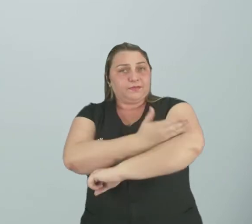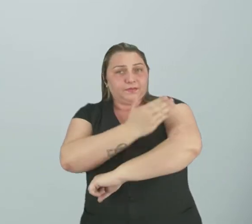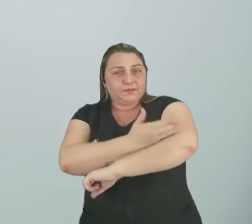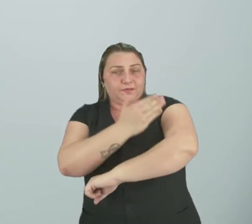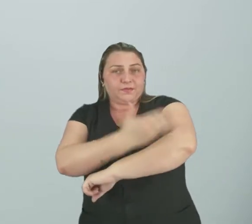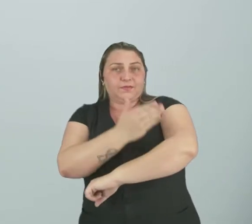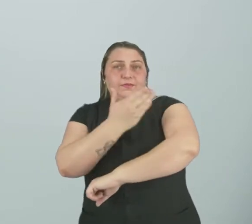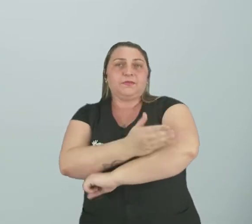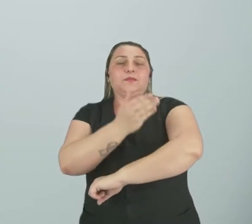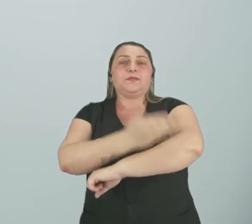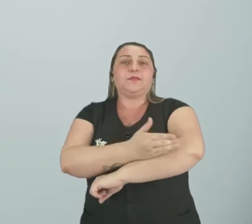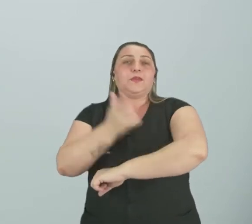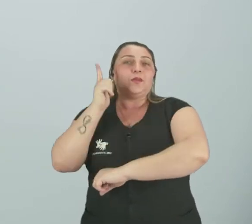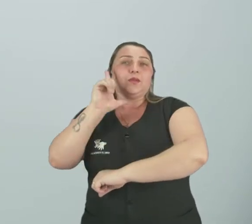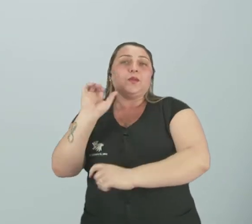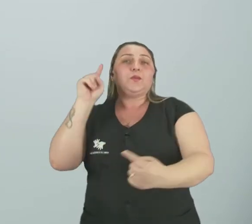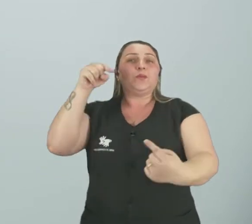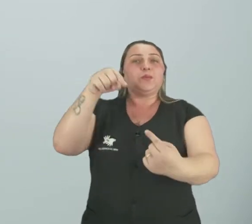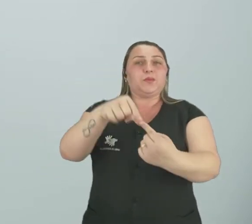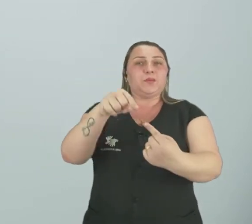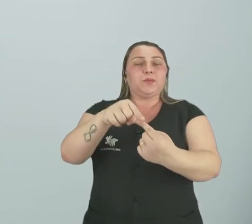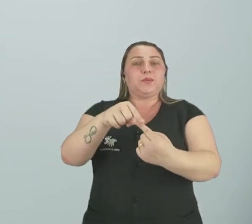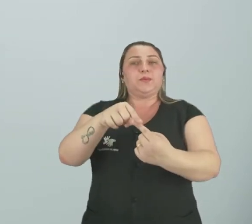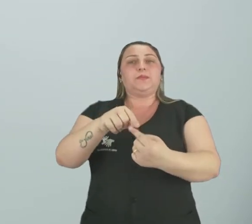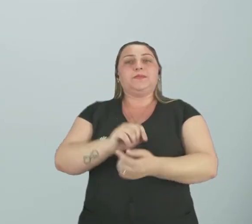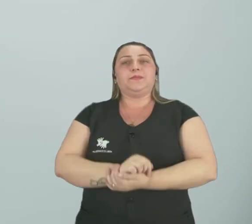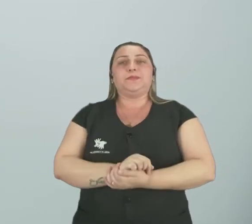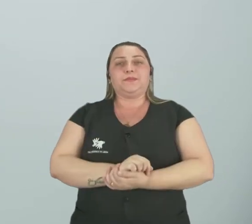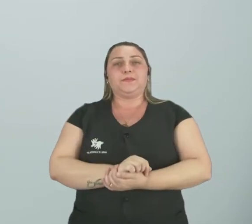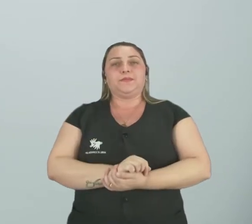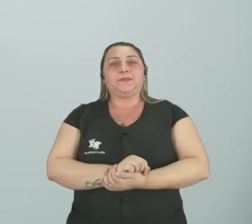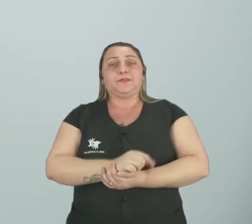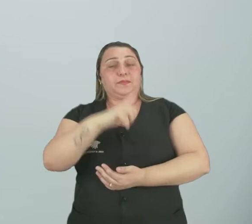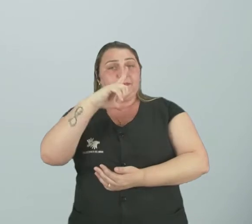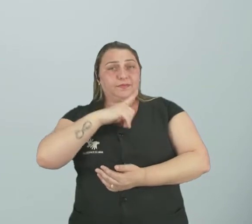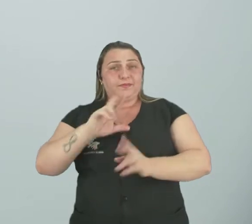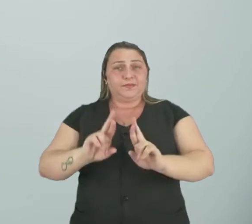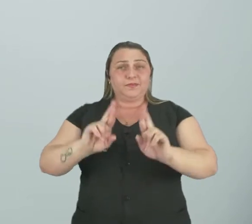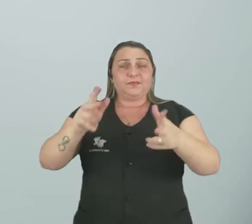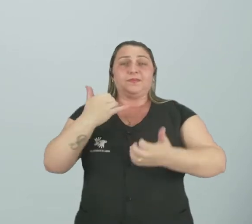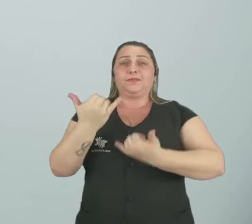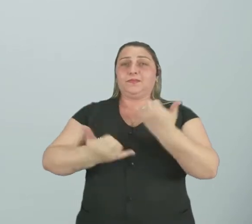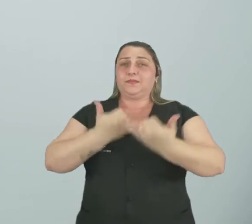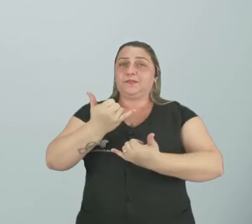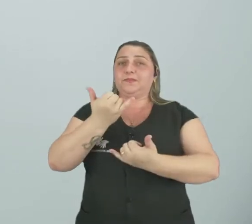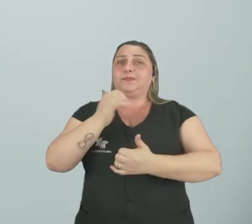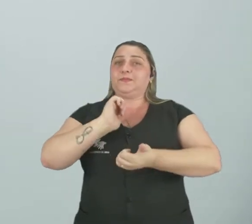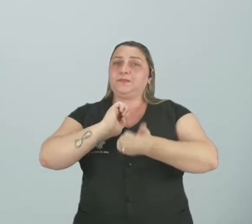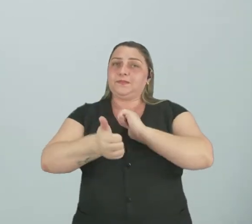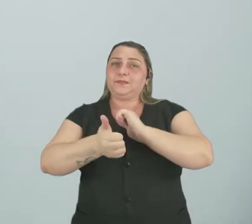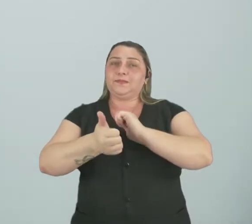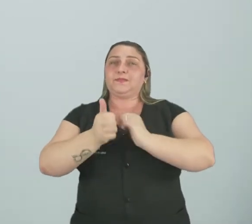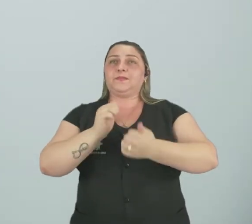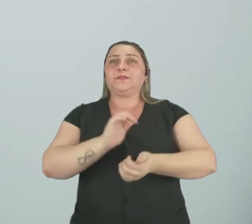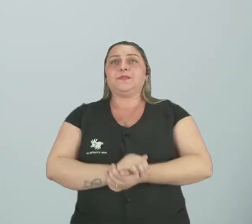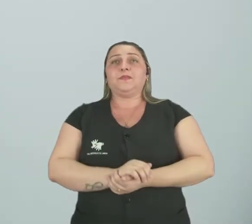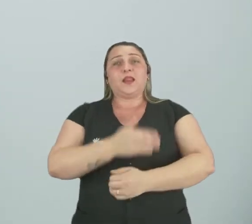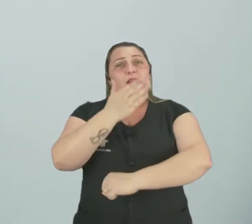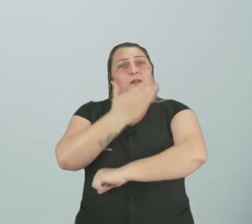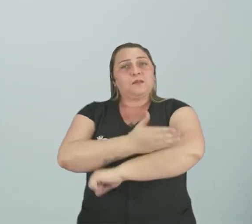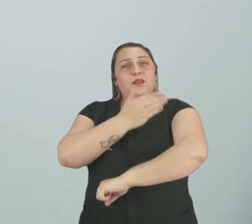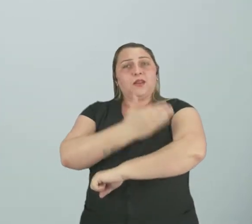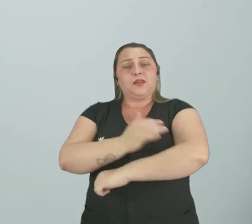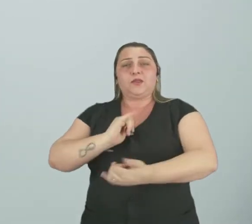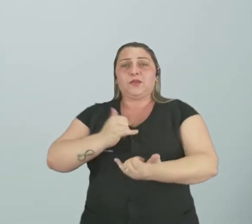treinados para fins de alto rendimento, né? Então, tem essa diferença de jogo e esporte. A prática